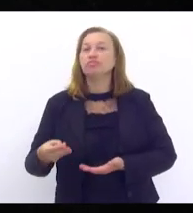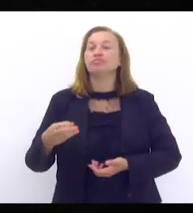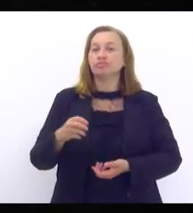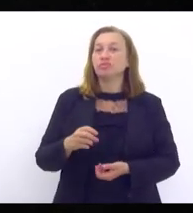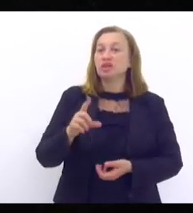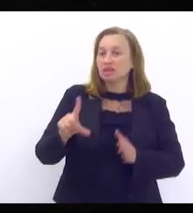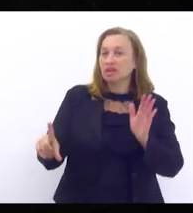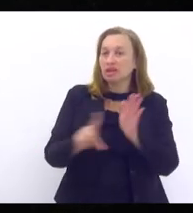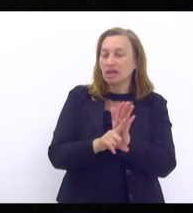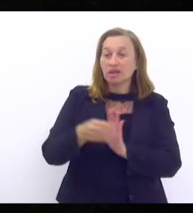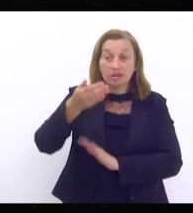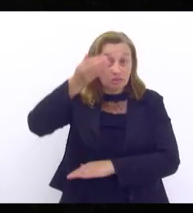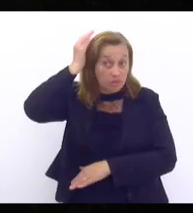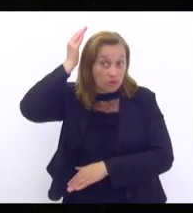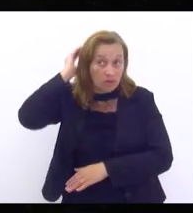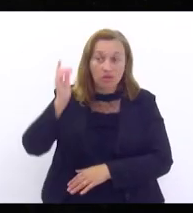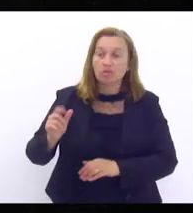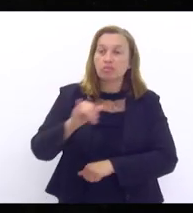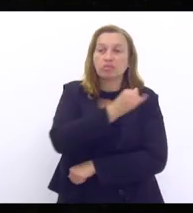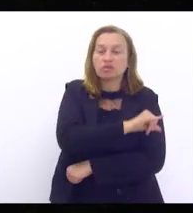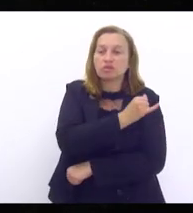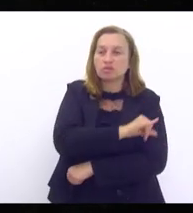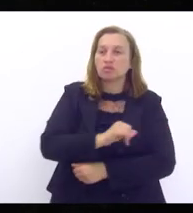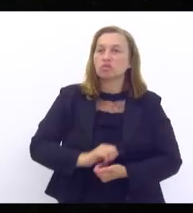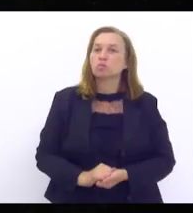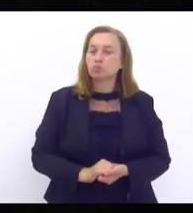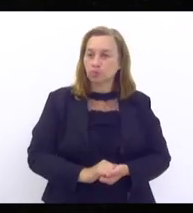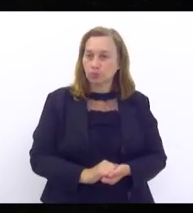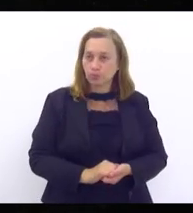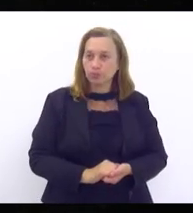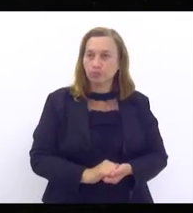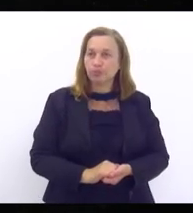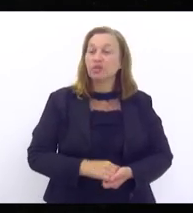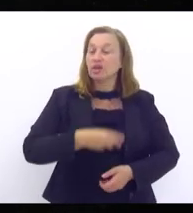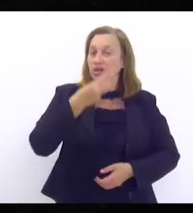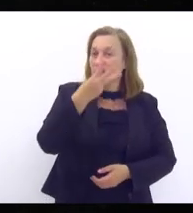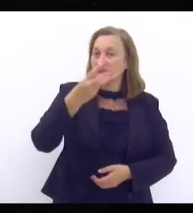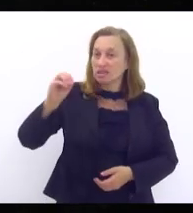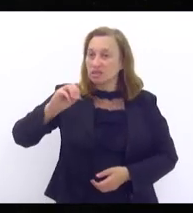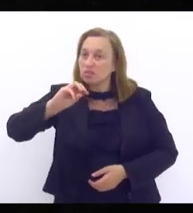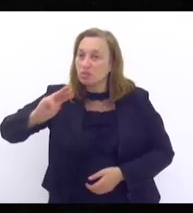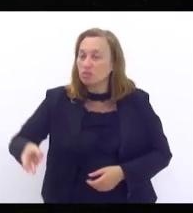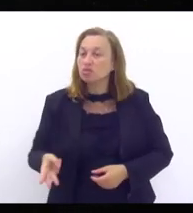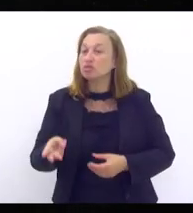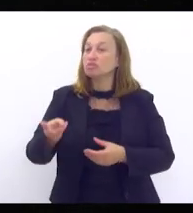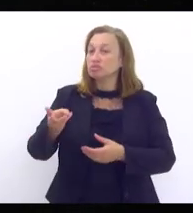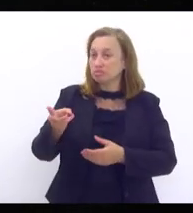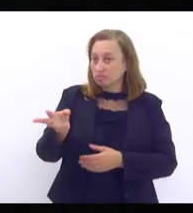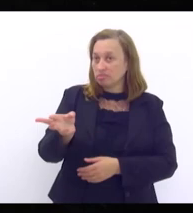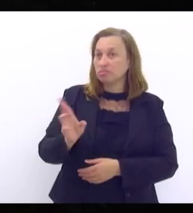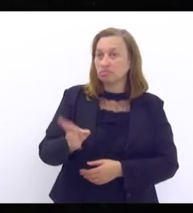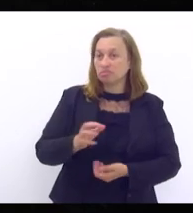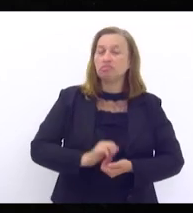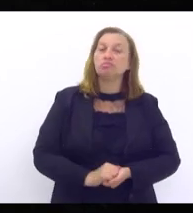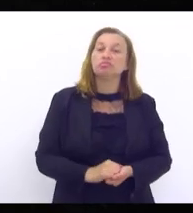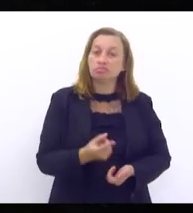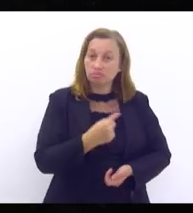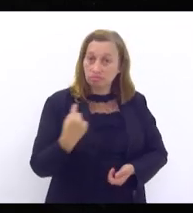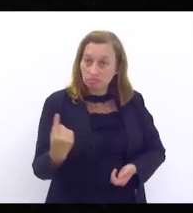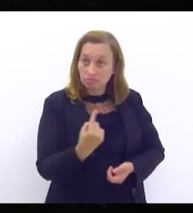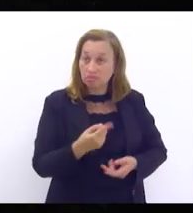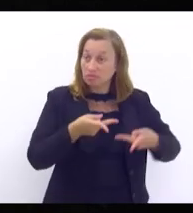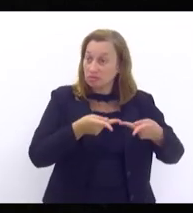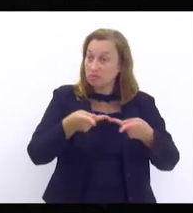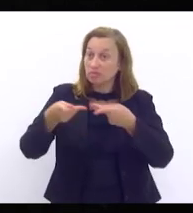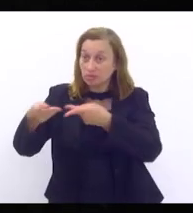Lei Paulo Gustavo para o Rio de Janeiro, são cerca de 300 milhões de reais. Nós fomos lá